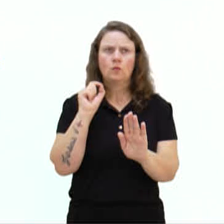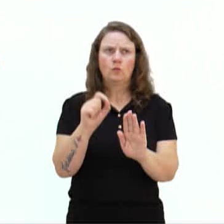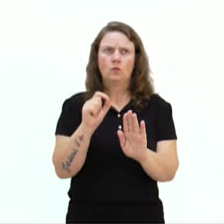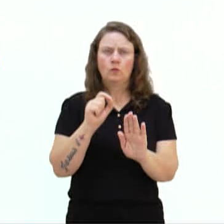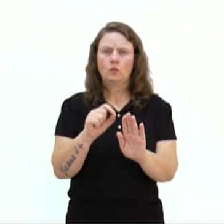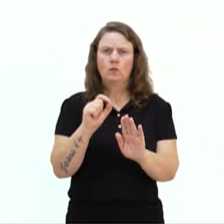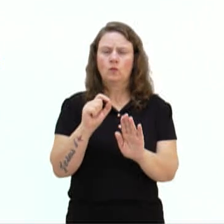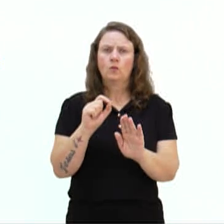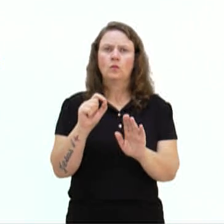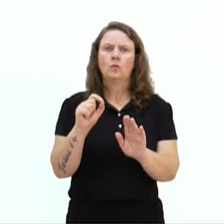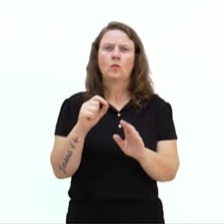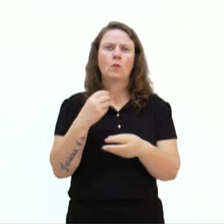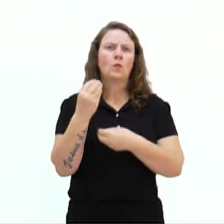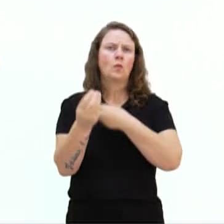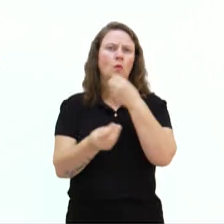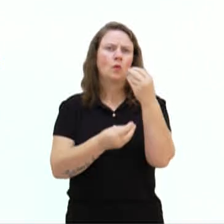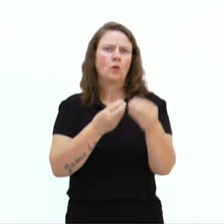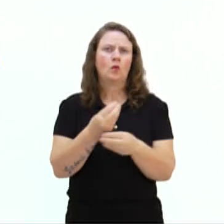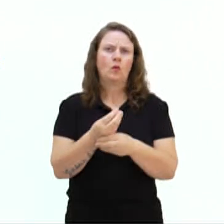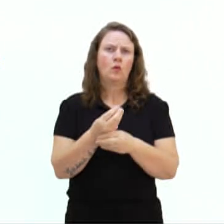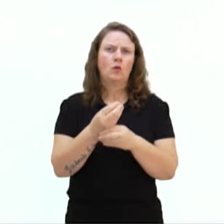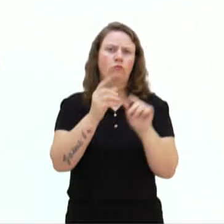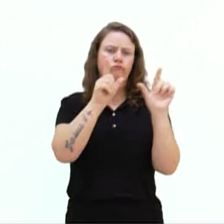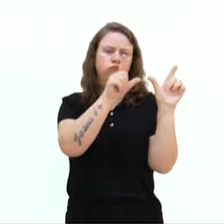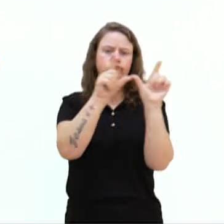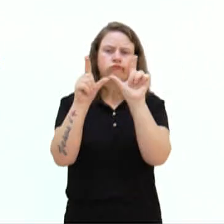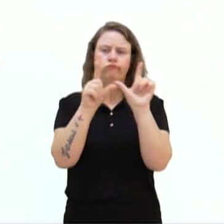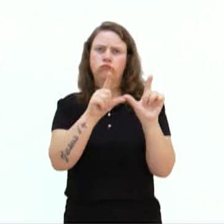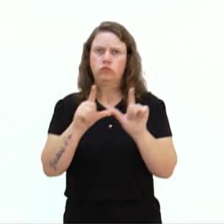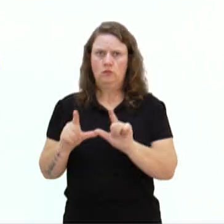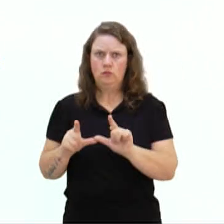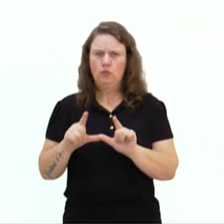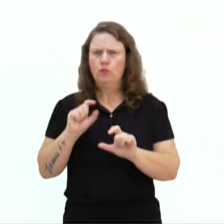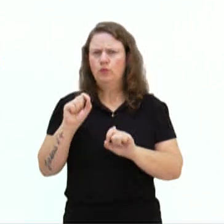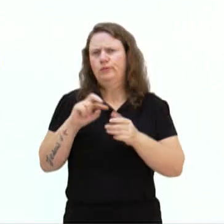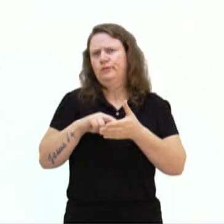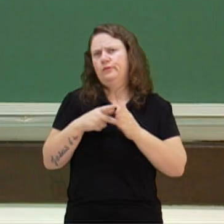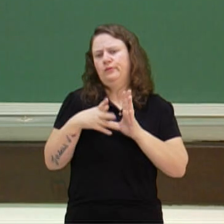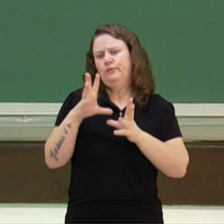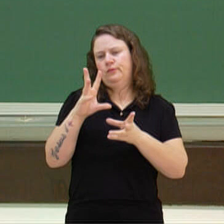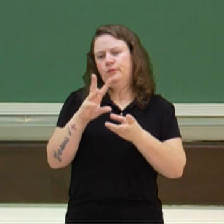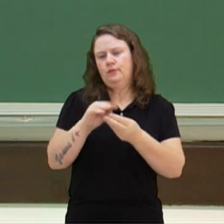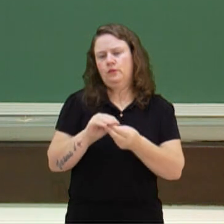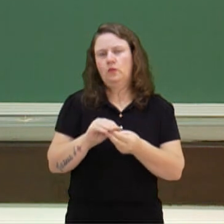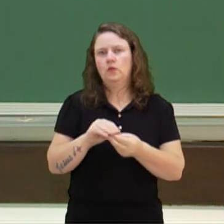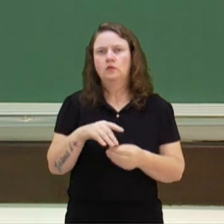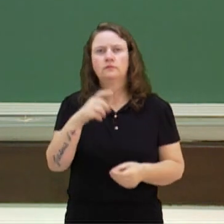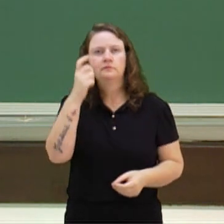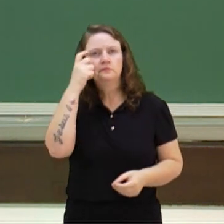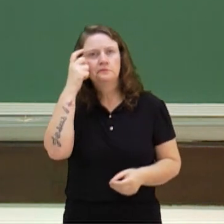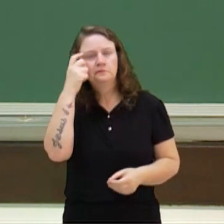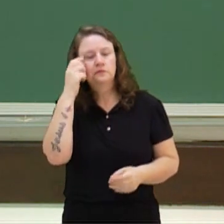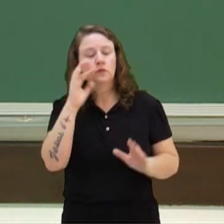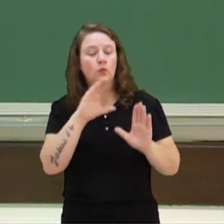são representados como formas no diagrama. O que é isso, então? Quando eu penso que é um